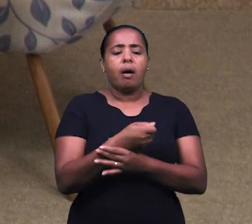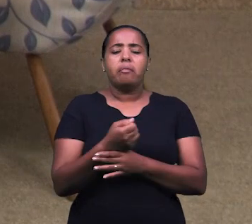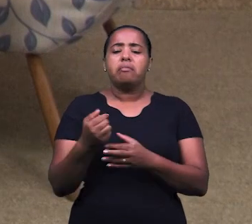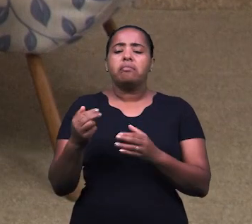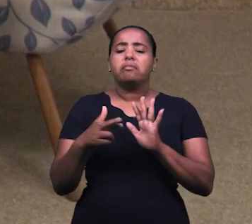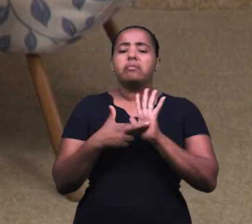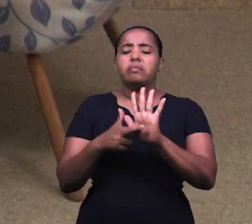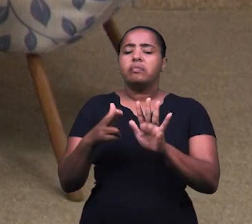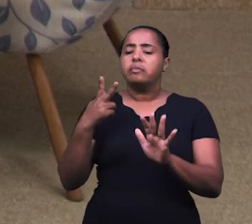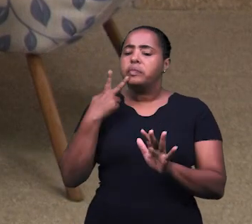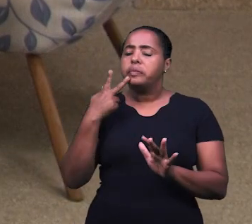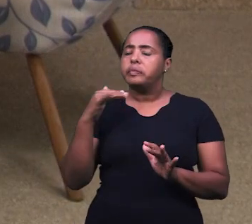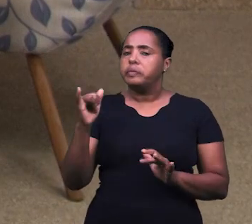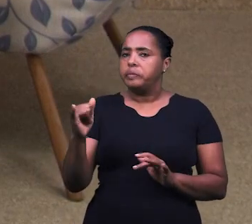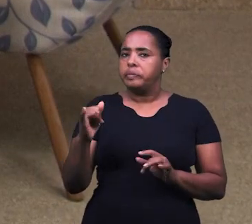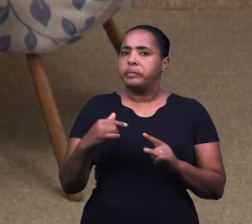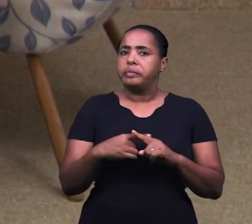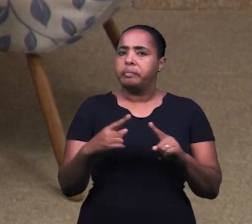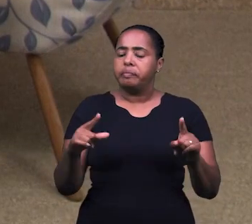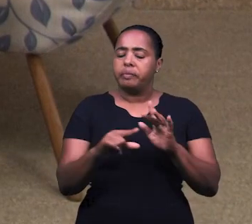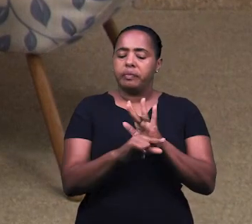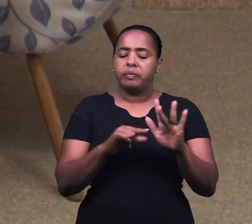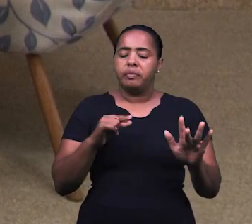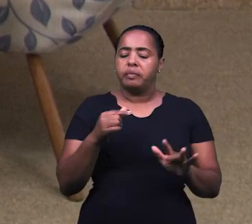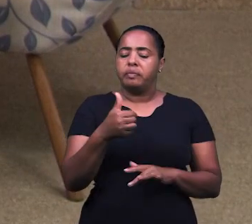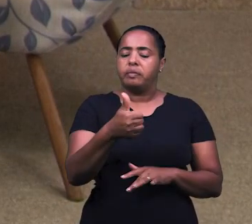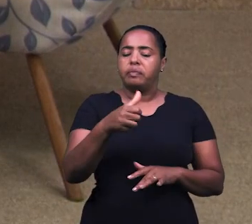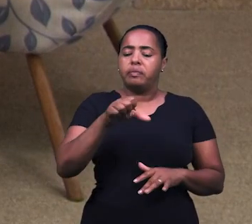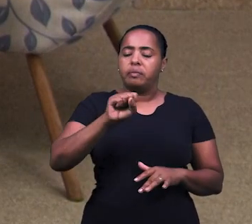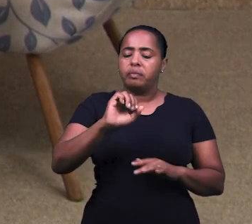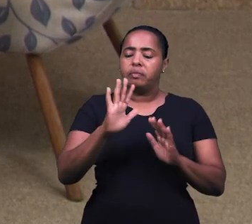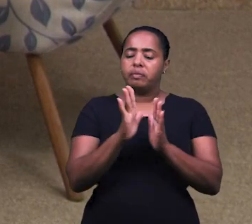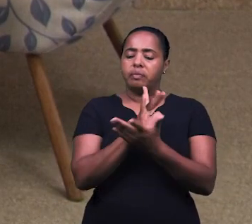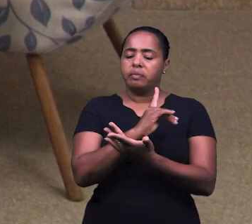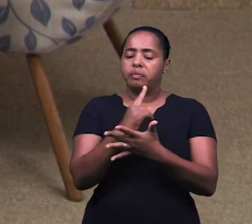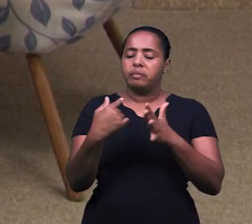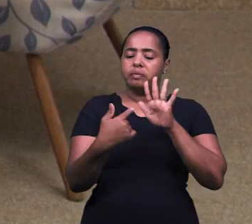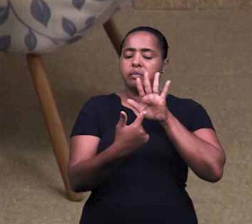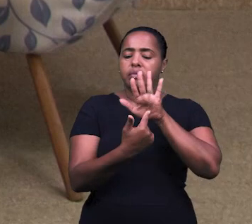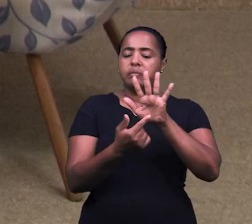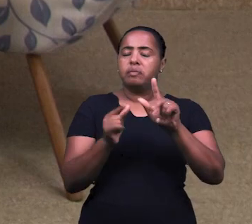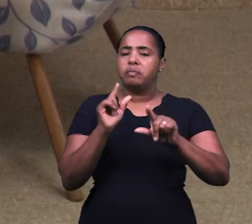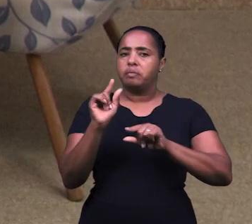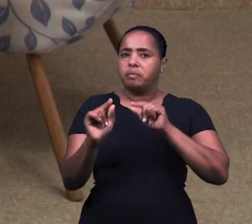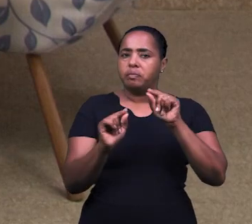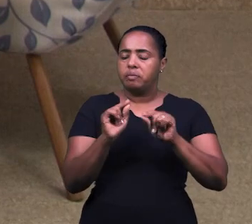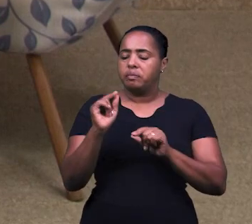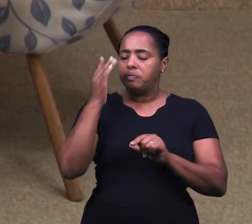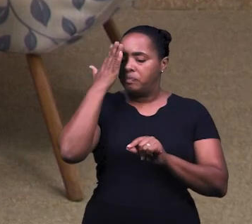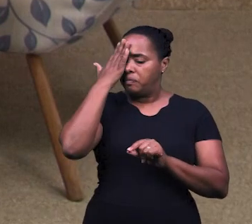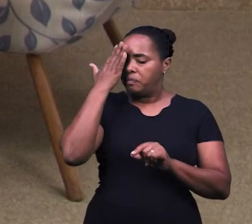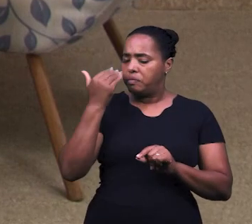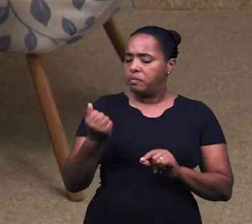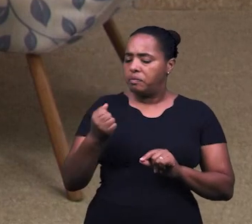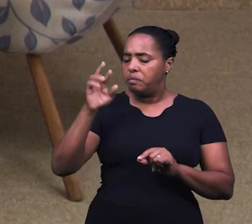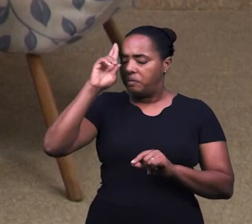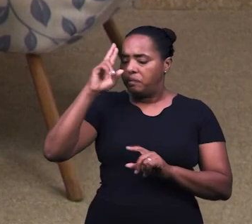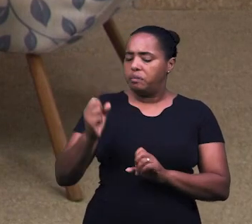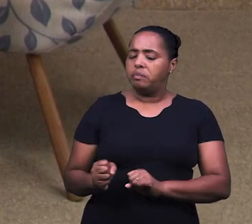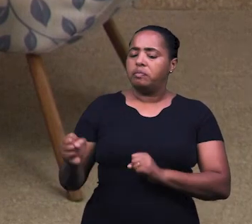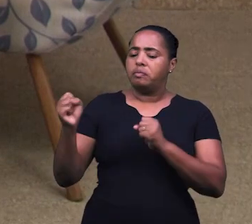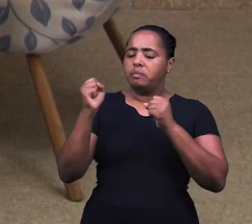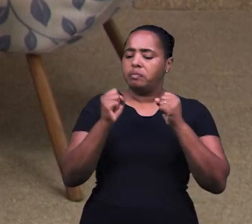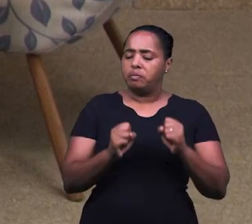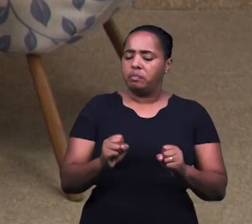na figura do pai. Mas é interessante que no versículo 18 a palavra diz que ele sabia que o Senhor era